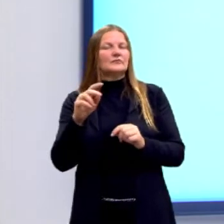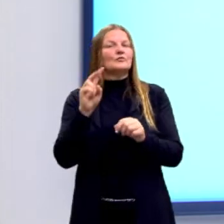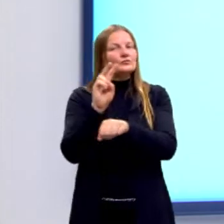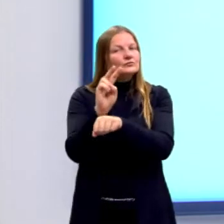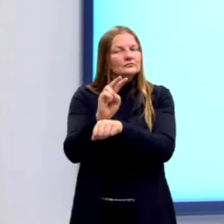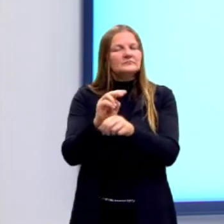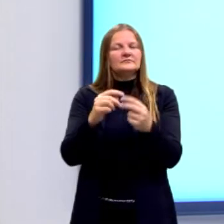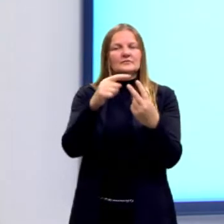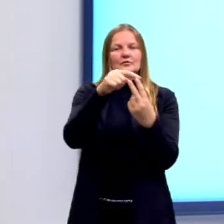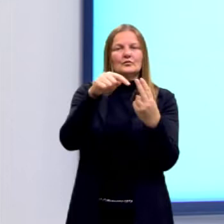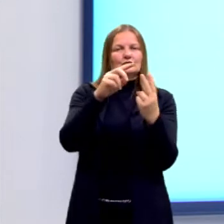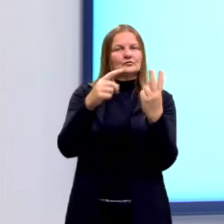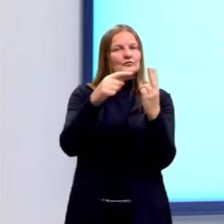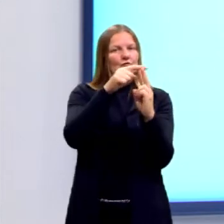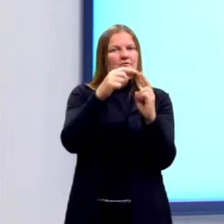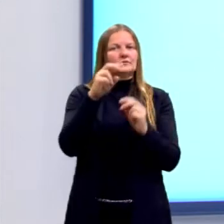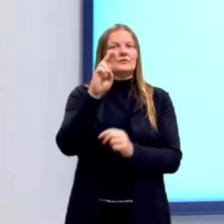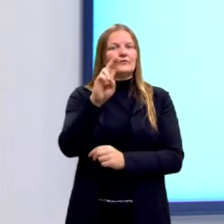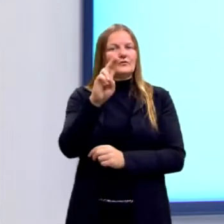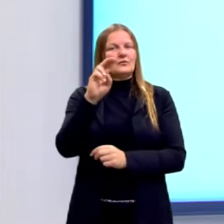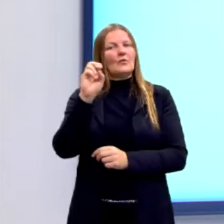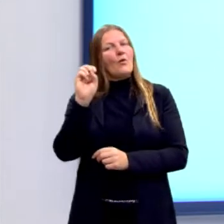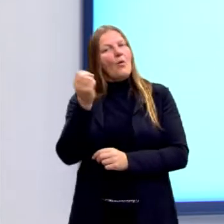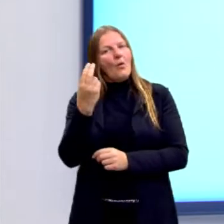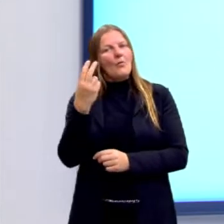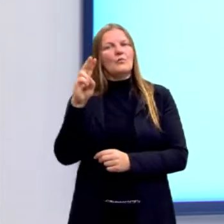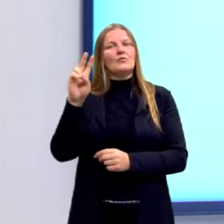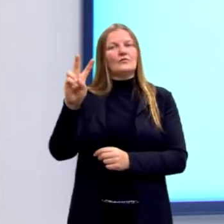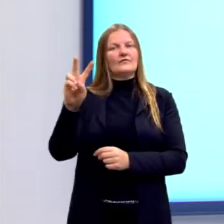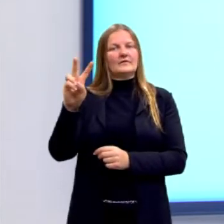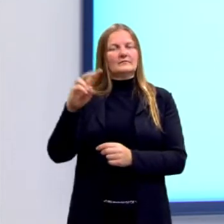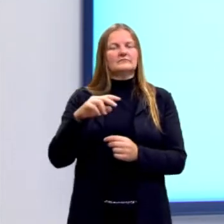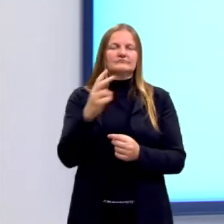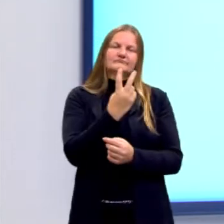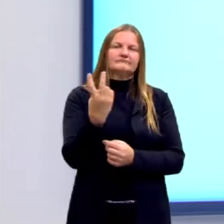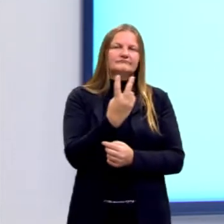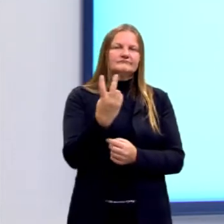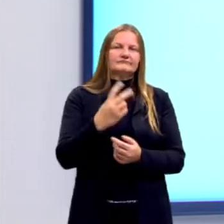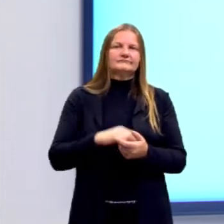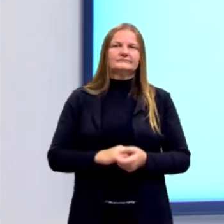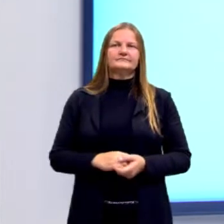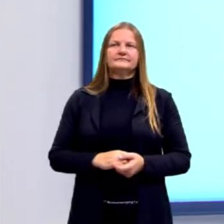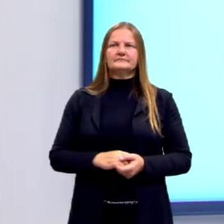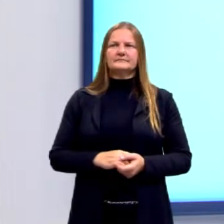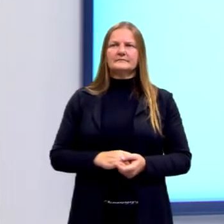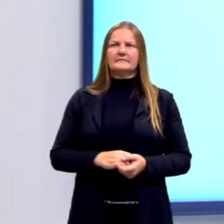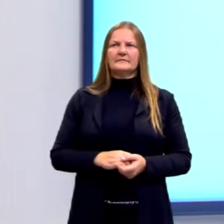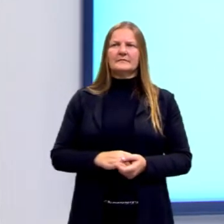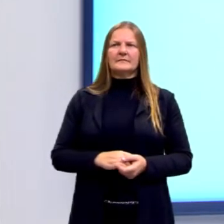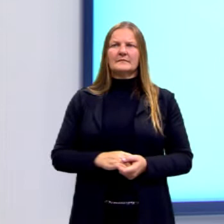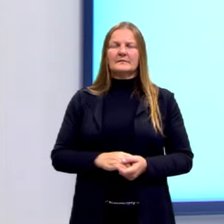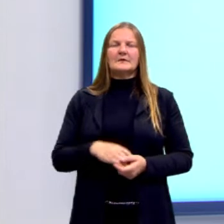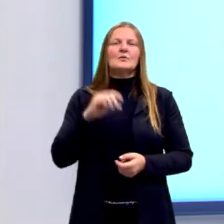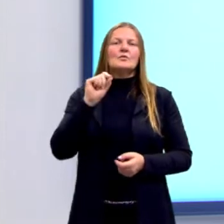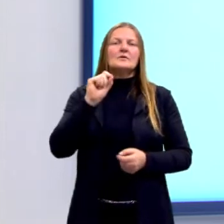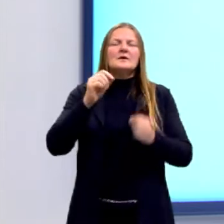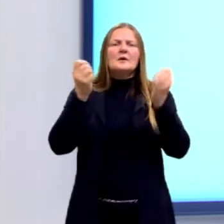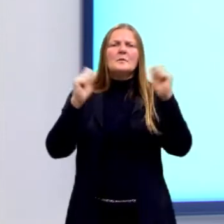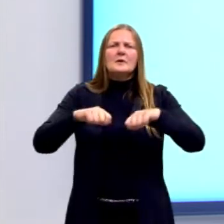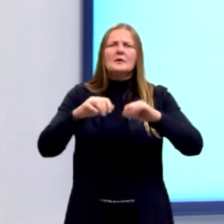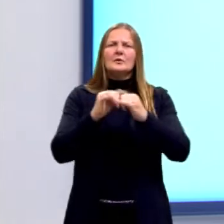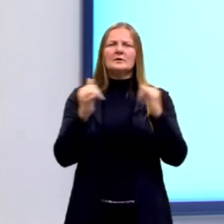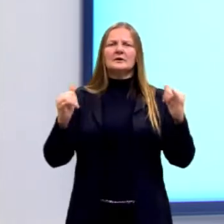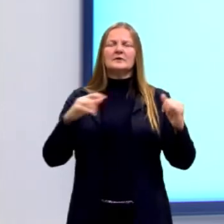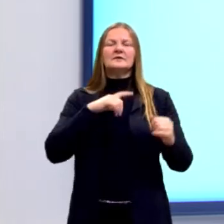então a gente tem que tomar cuidado V ou u e essa esse o técnico também